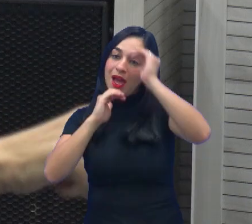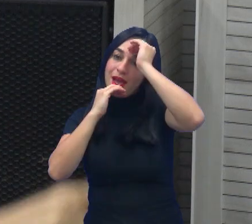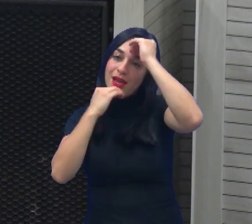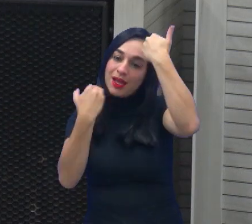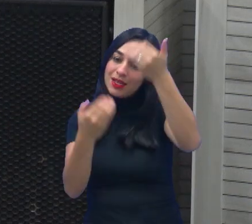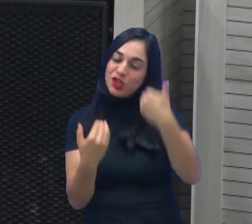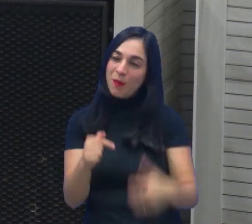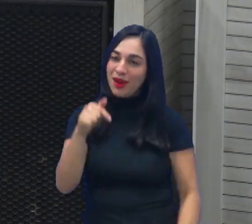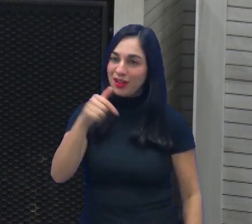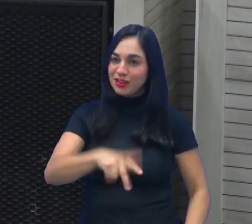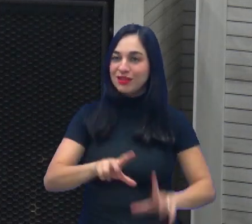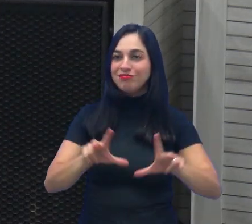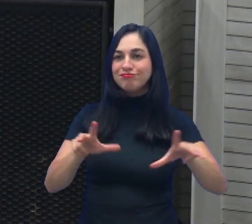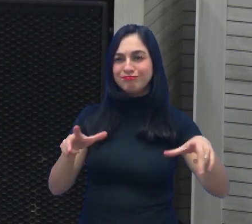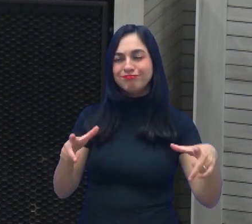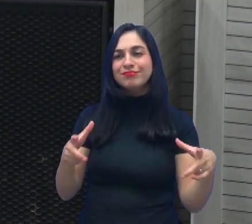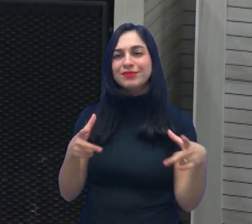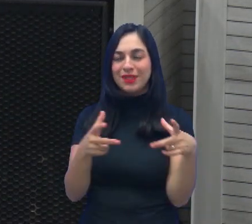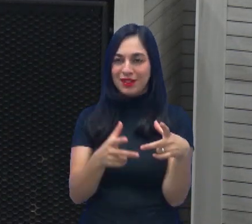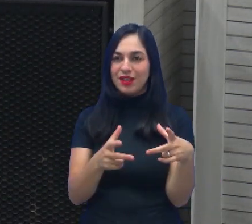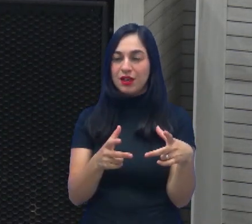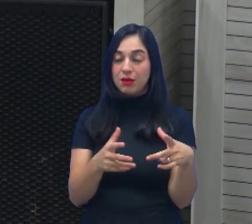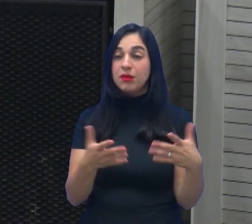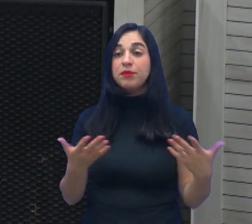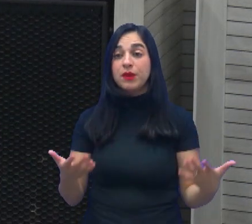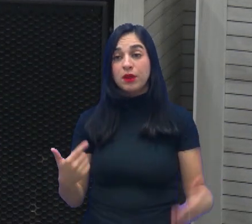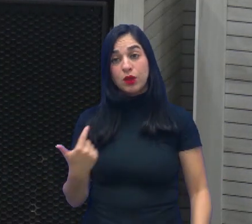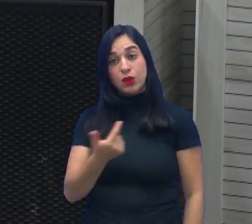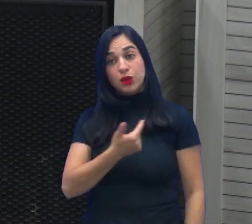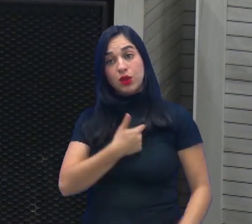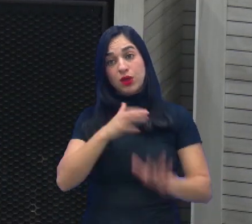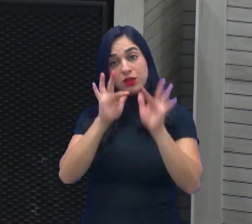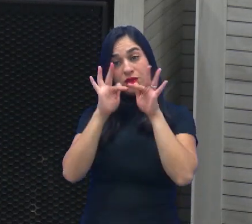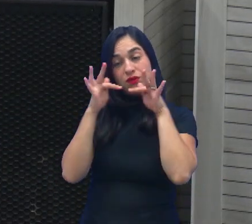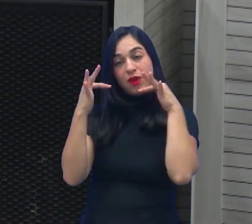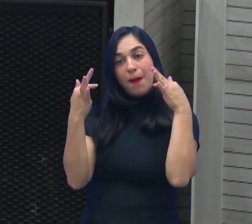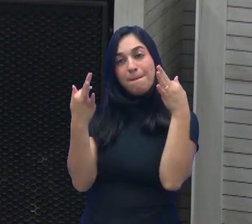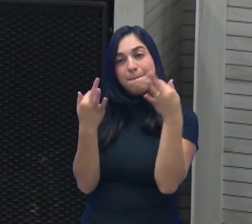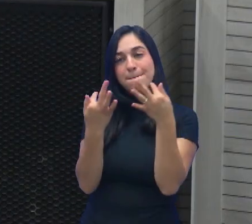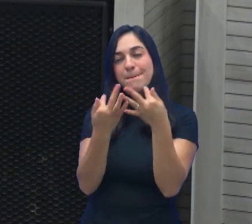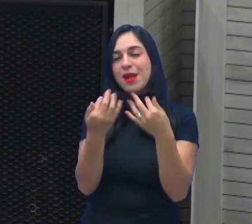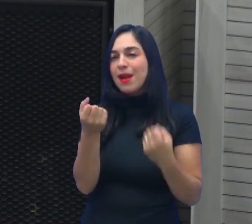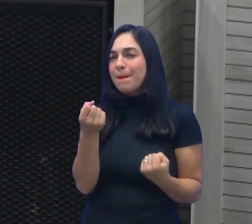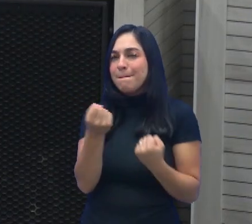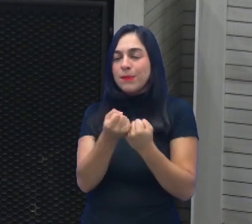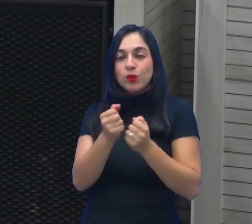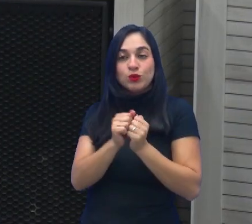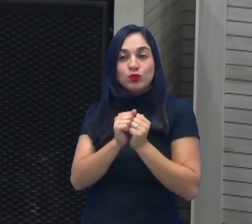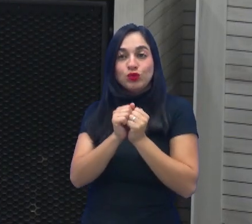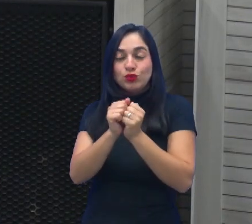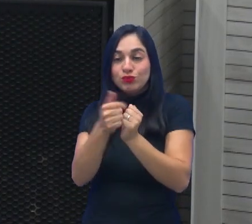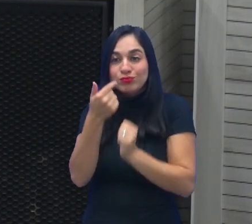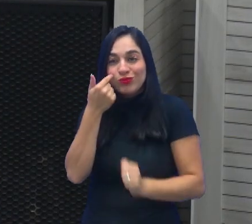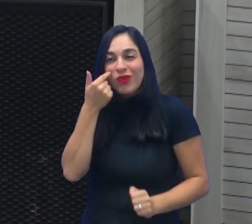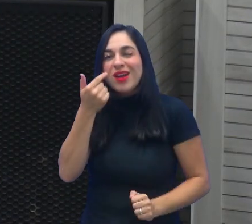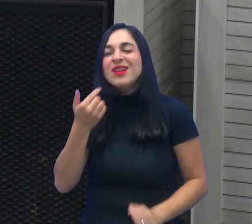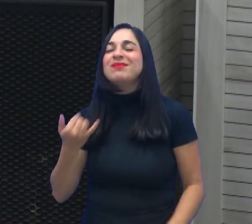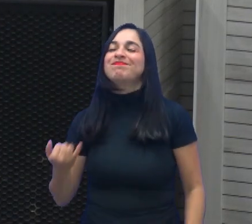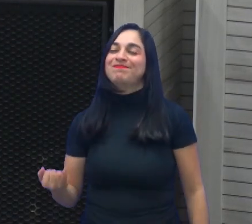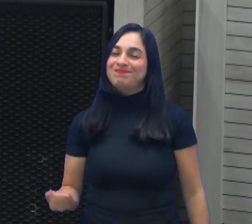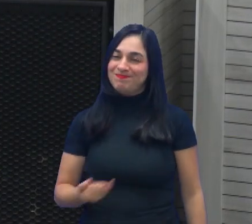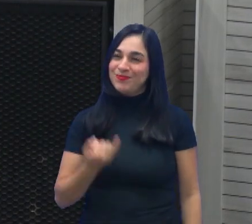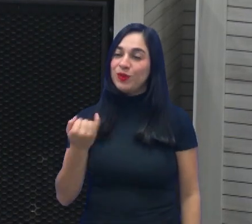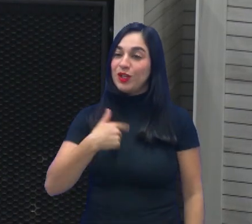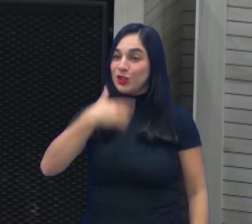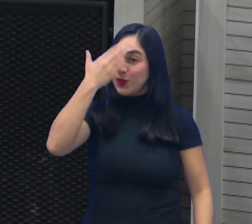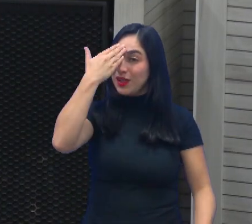né? Isso para a gente, família, estar do lado, é a coisa mais importante para a nossa vida e eu tenho certeza para a vida